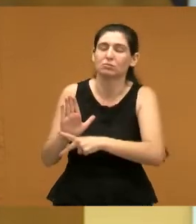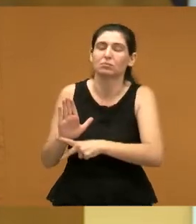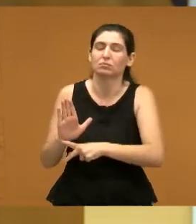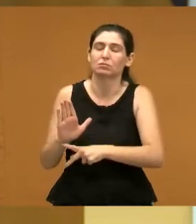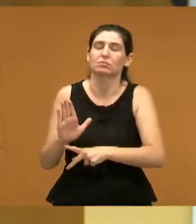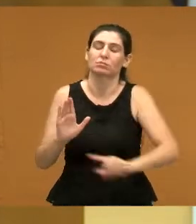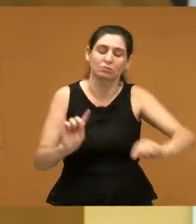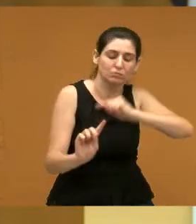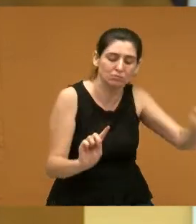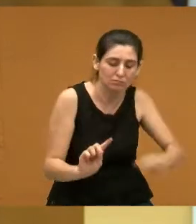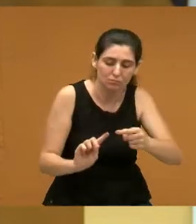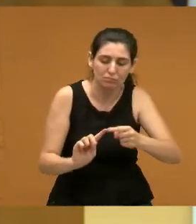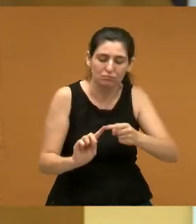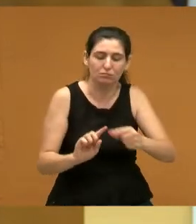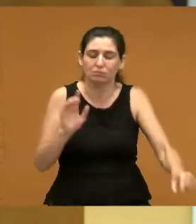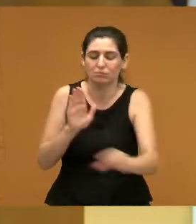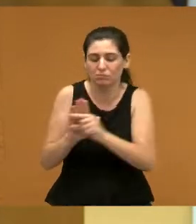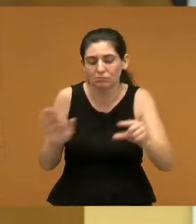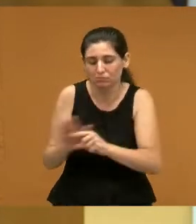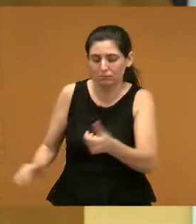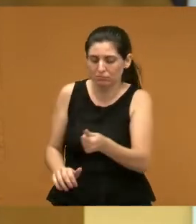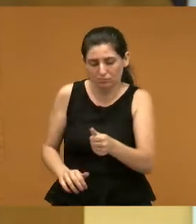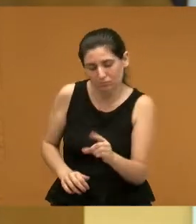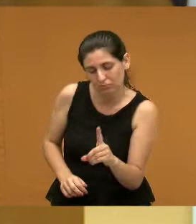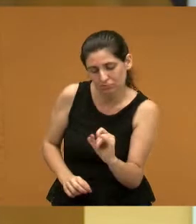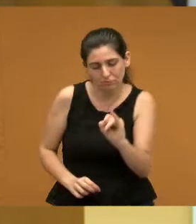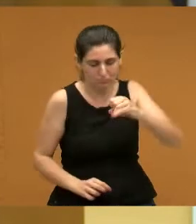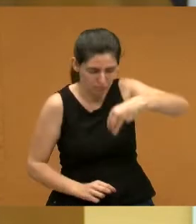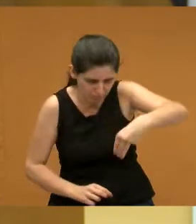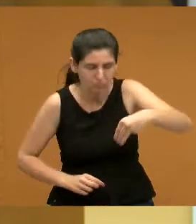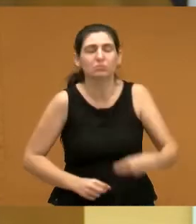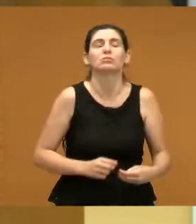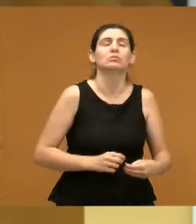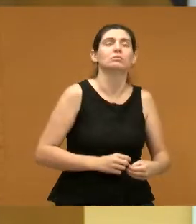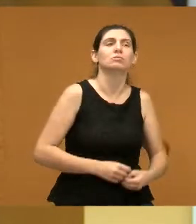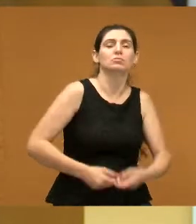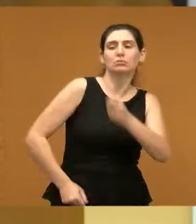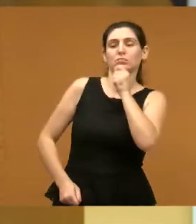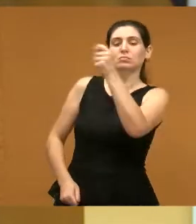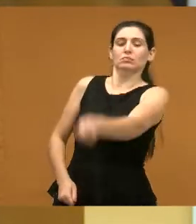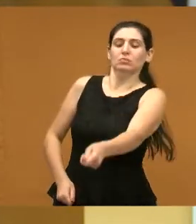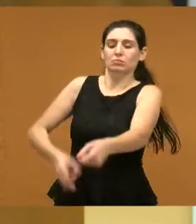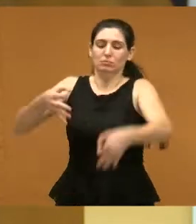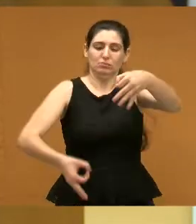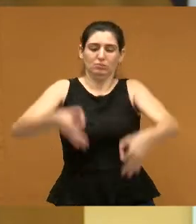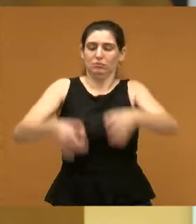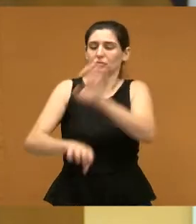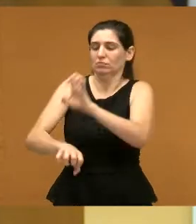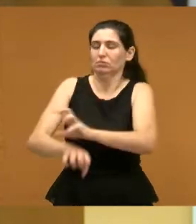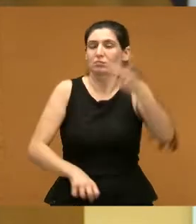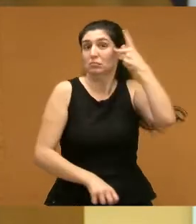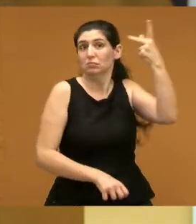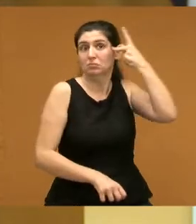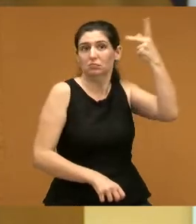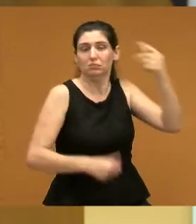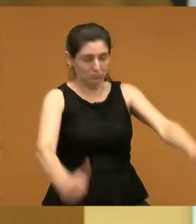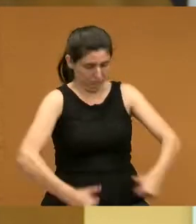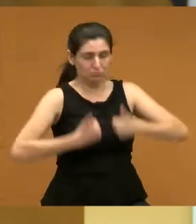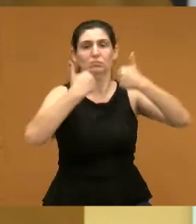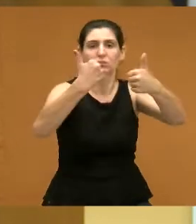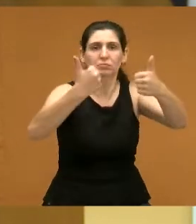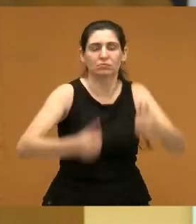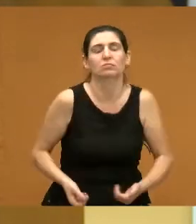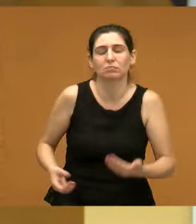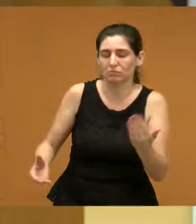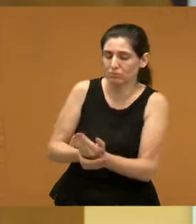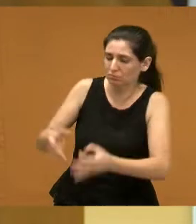objetiva atender o disposto na ADIM apresentada no Tribunal de Justiça do Estado de São Paulo. Na decisão judicial foi